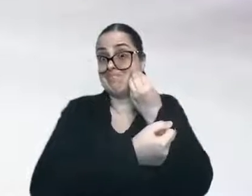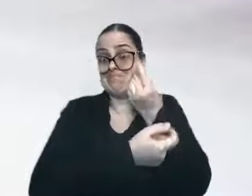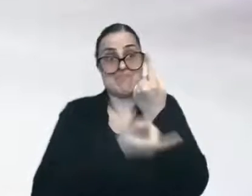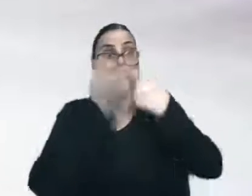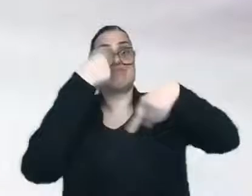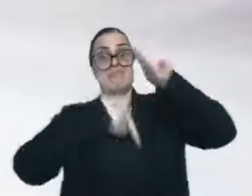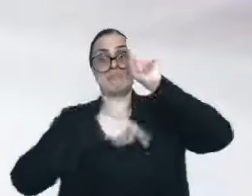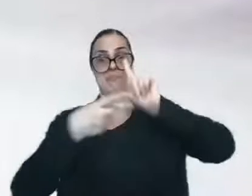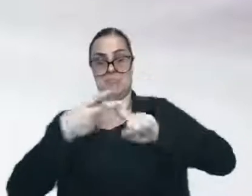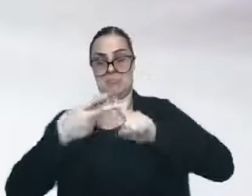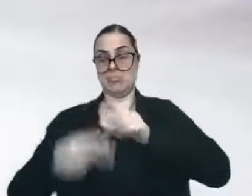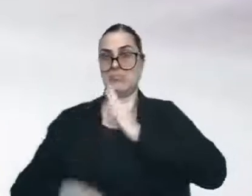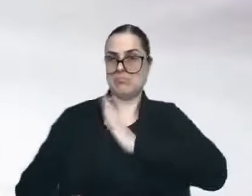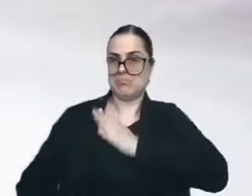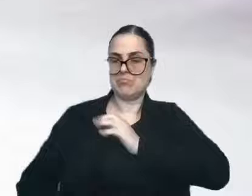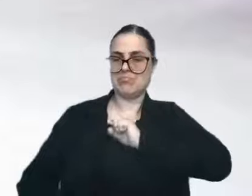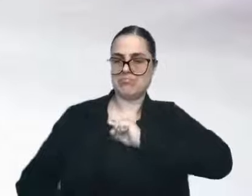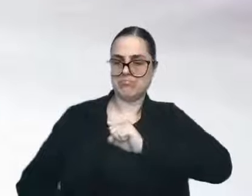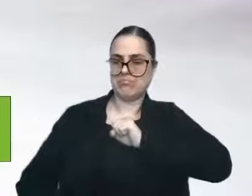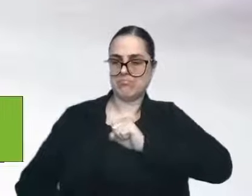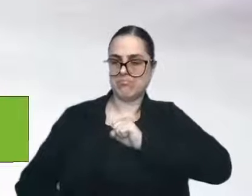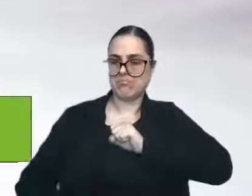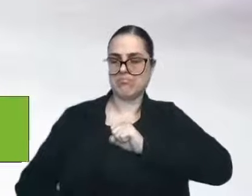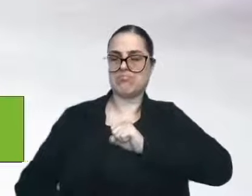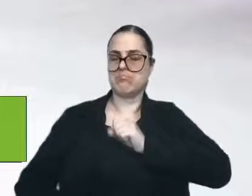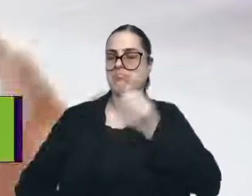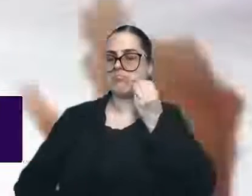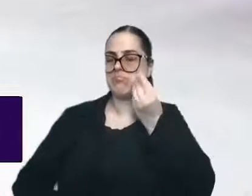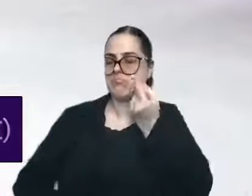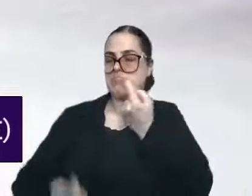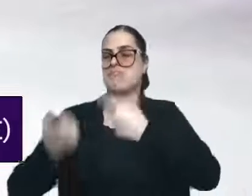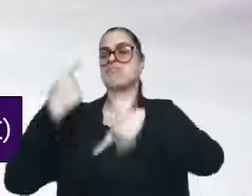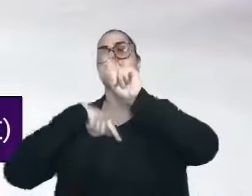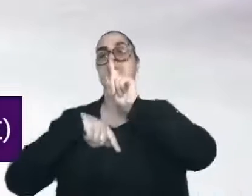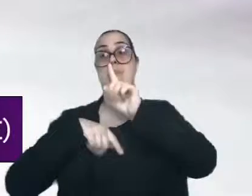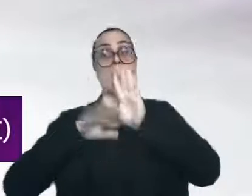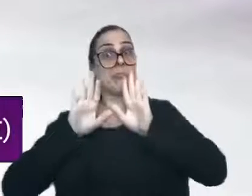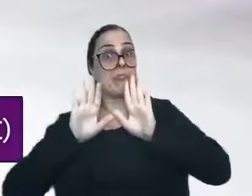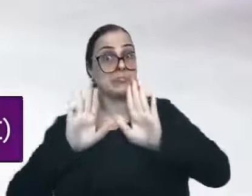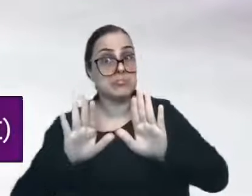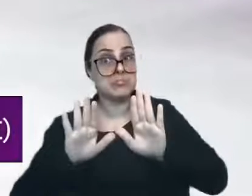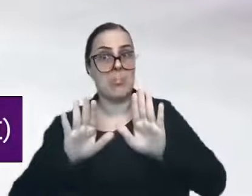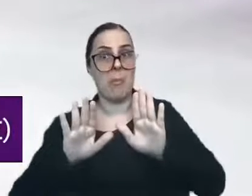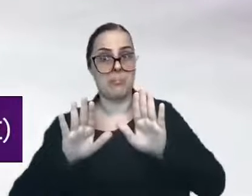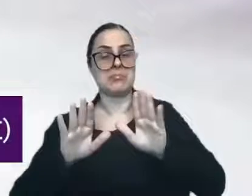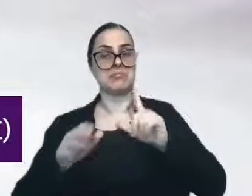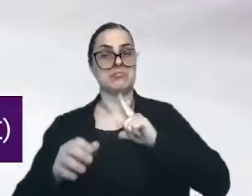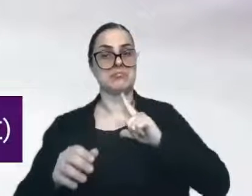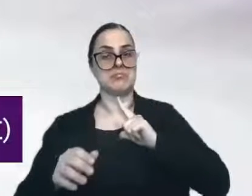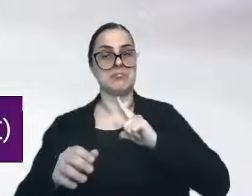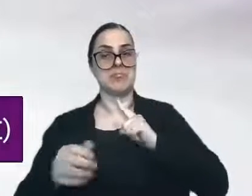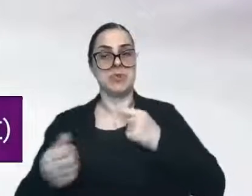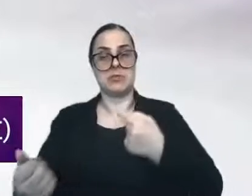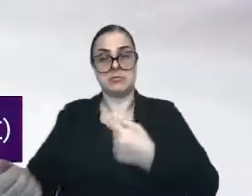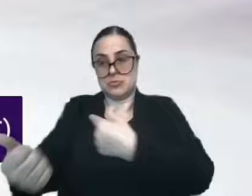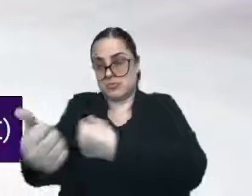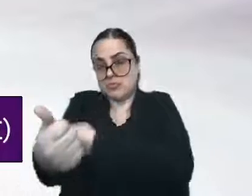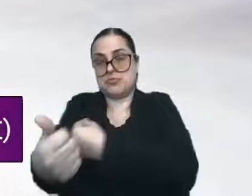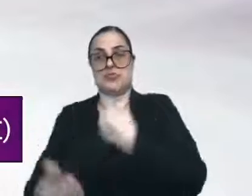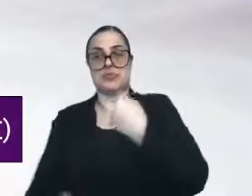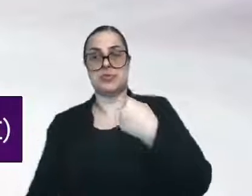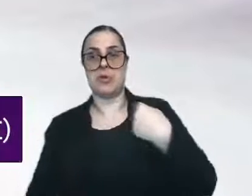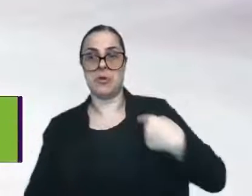cardíaco, de melhorar a perfusão. Entretanto, a gente sabe que tanto o excesso de fluidos como a falta dele é associada a